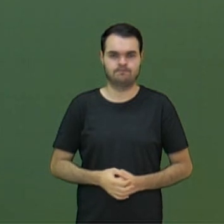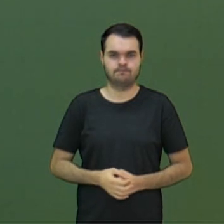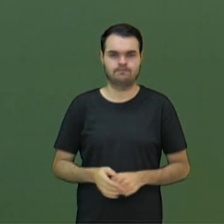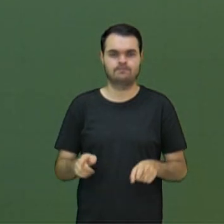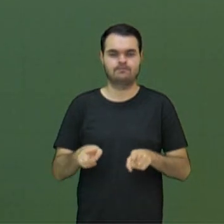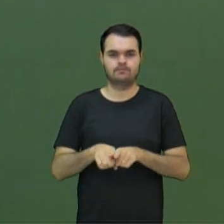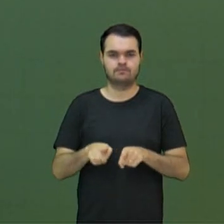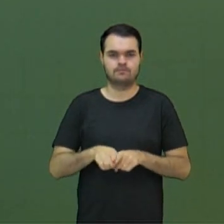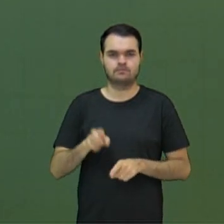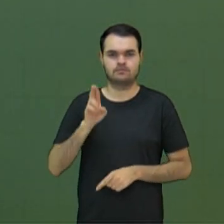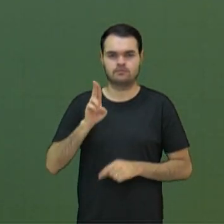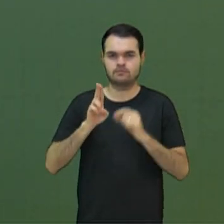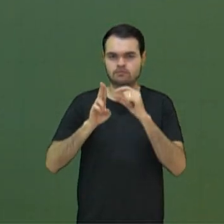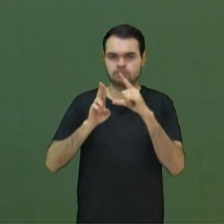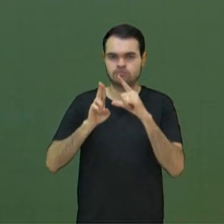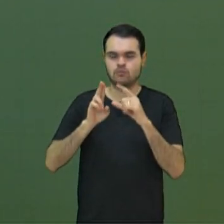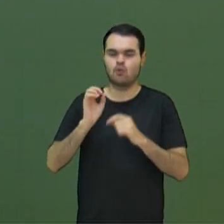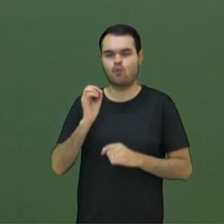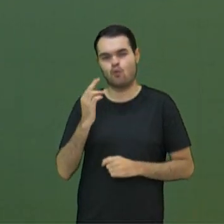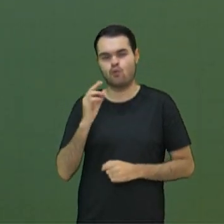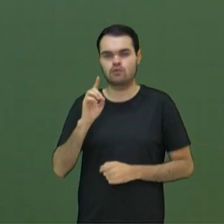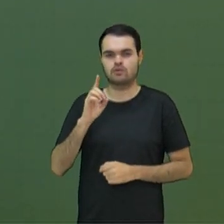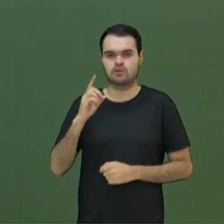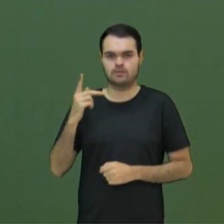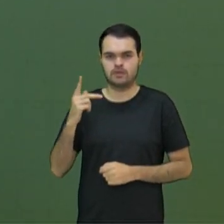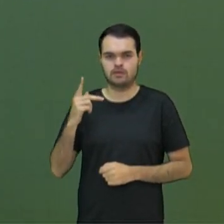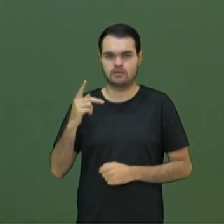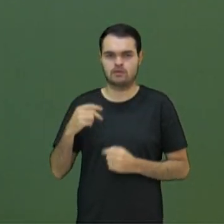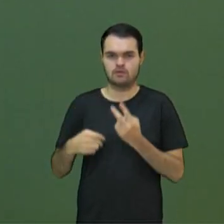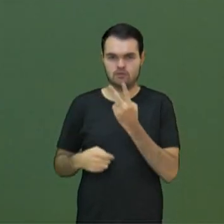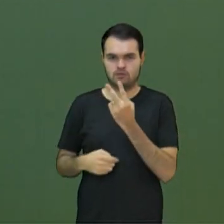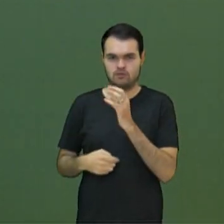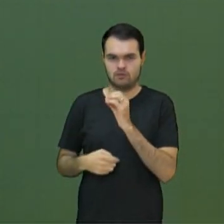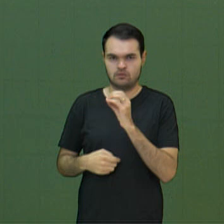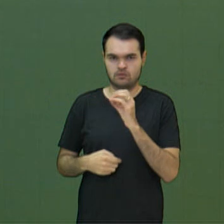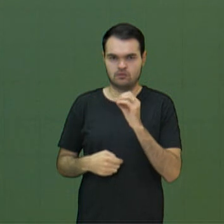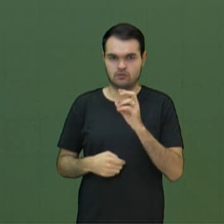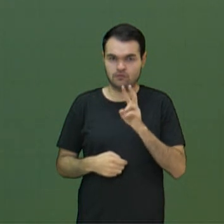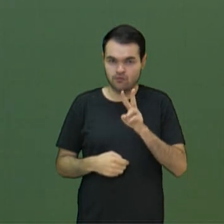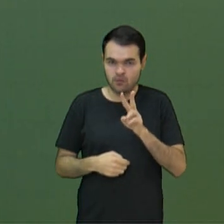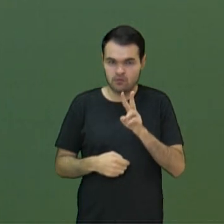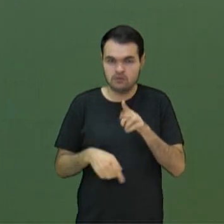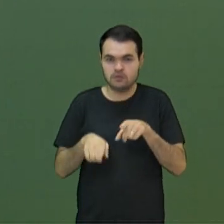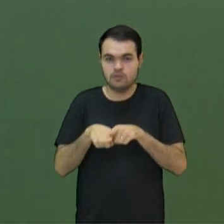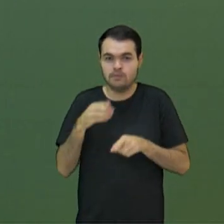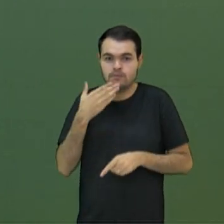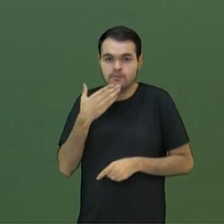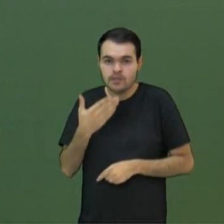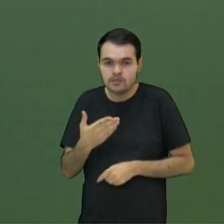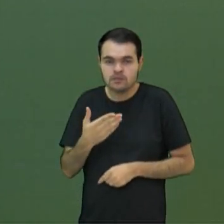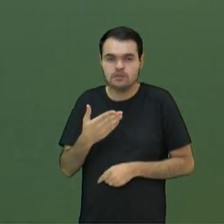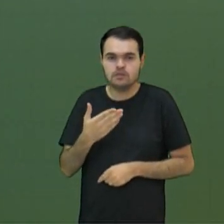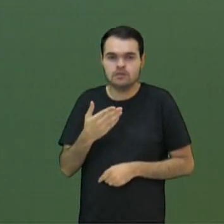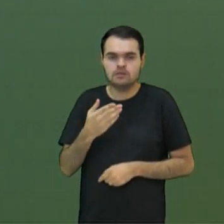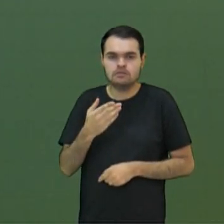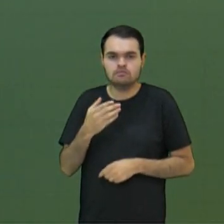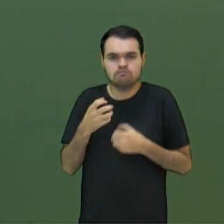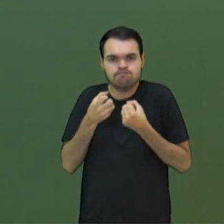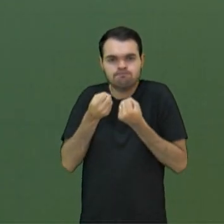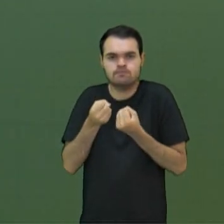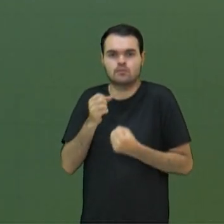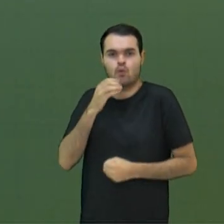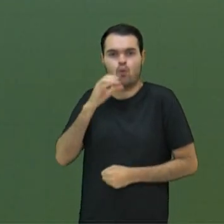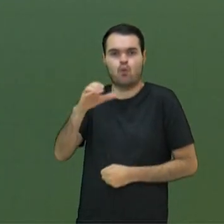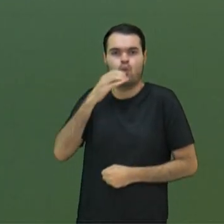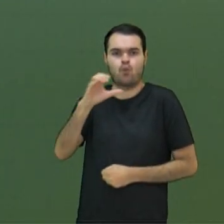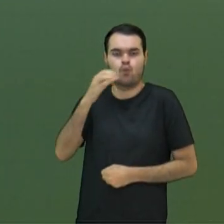Também a tensão, o DDP, está dizendo lá que é 200 volts e está pedindo para calcular a intensidade da corrente